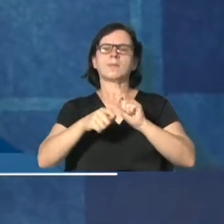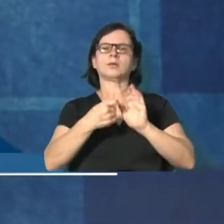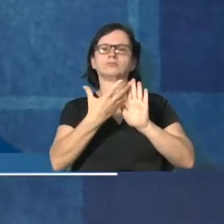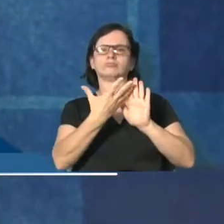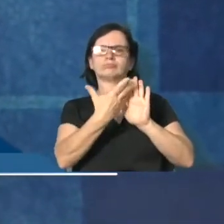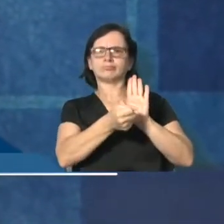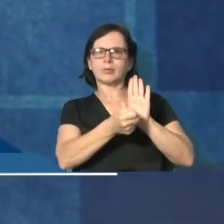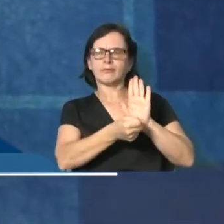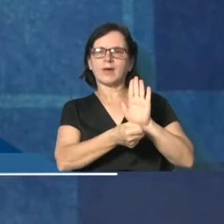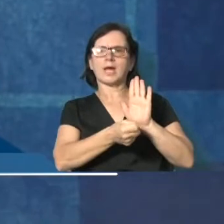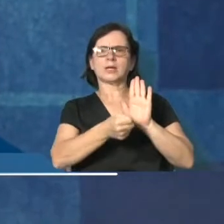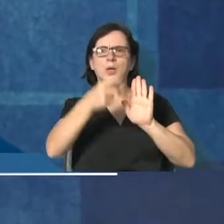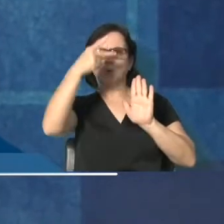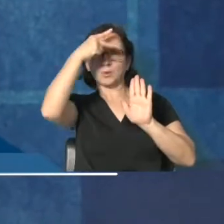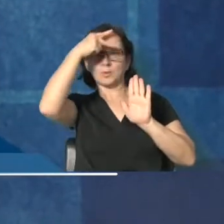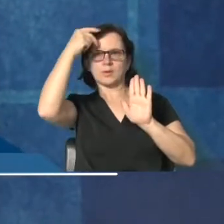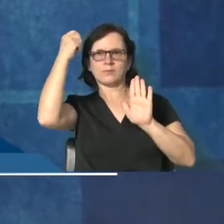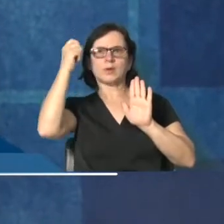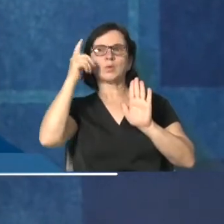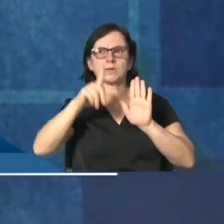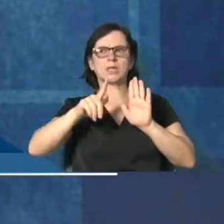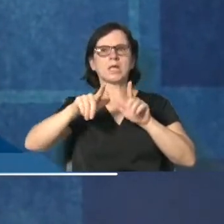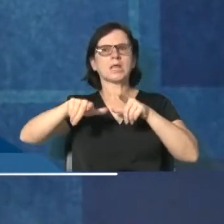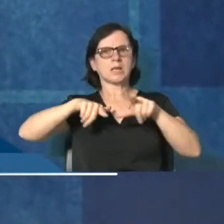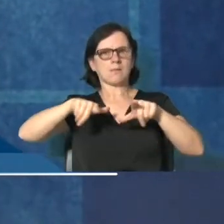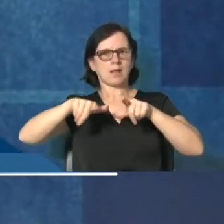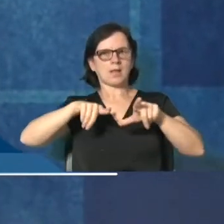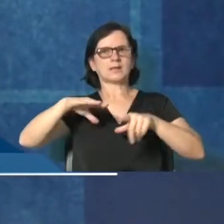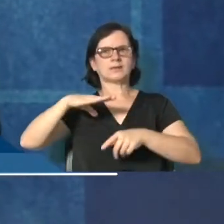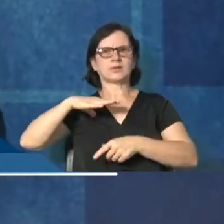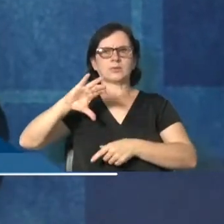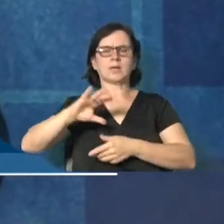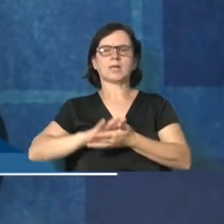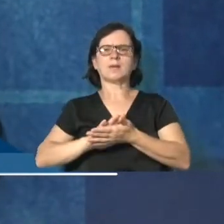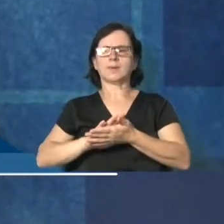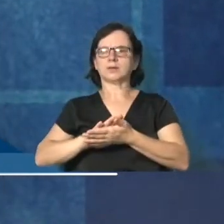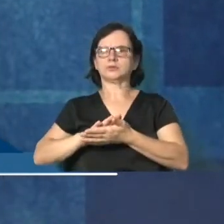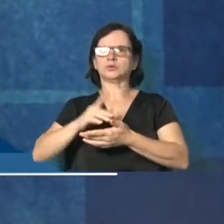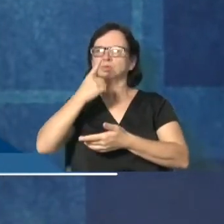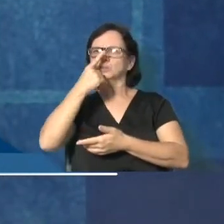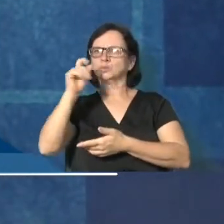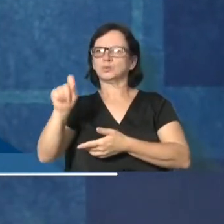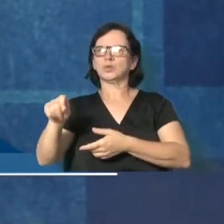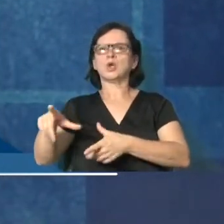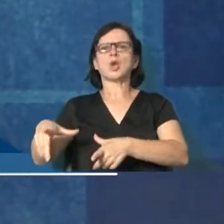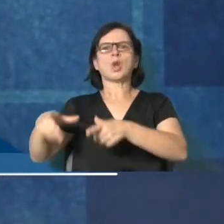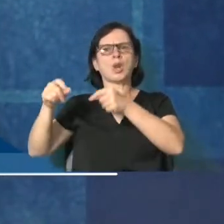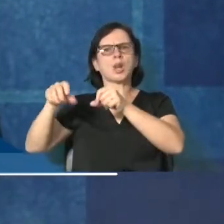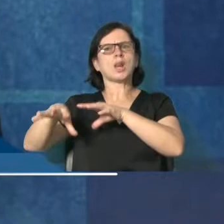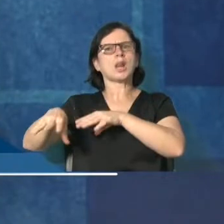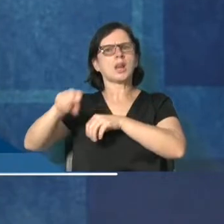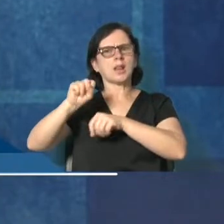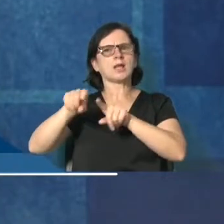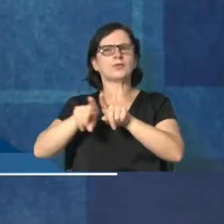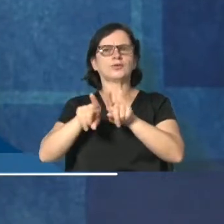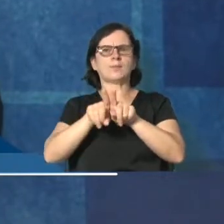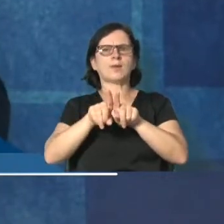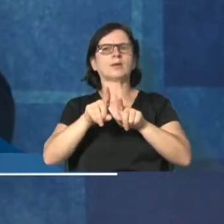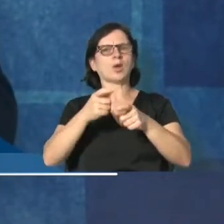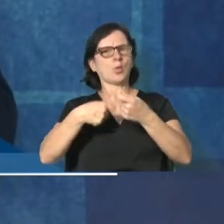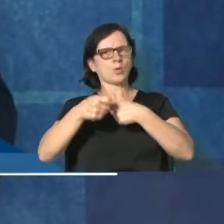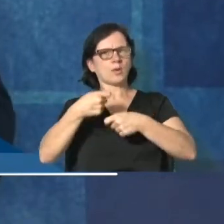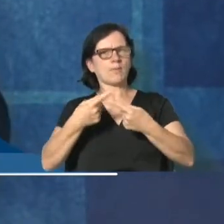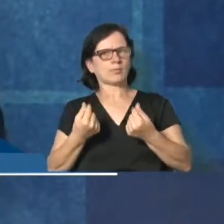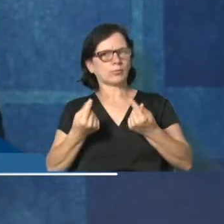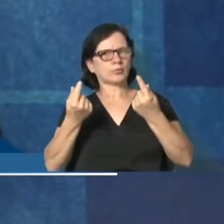prefeito conseguir trabalhar na cidade de Cubatão, não só em questão de coleta de lixo, mas várias coisas. Ele vai ter o orçamento agora para ele poder trabalhar. E aqui